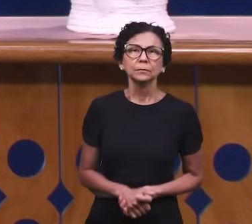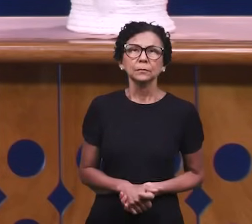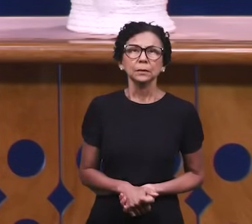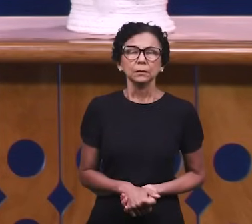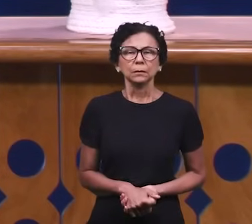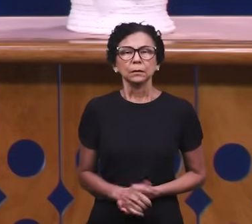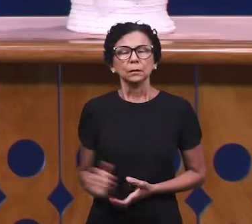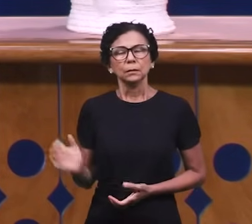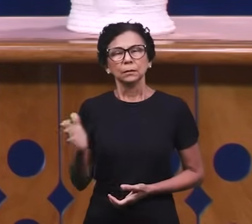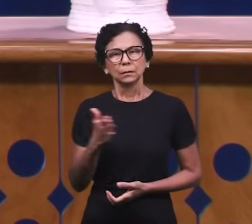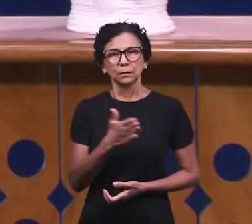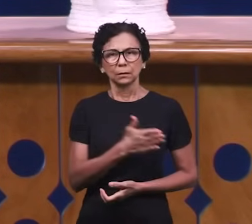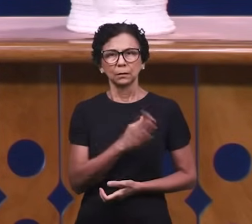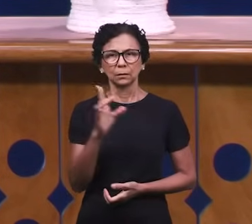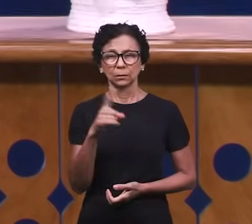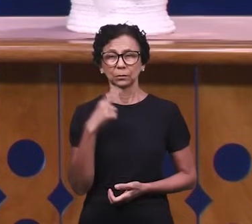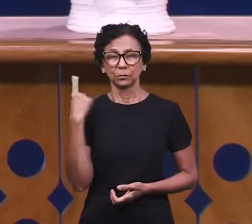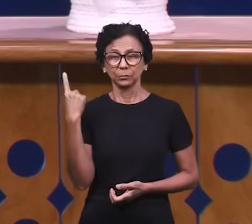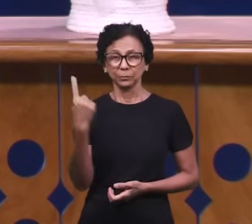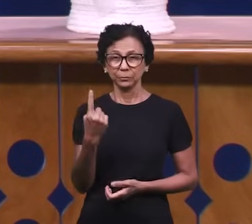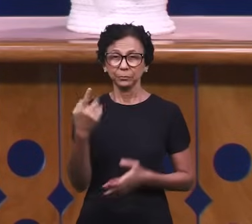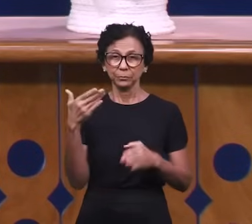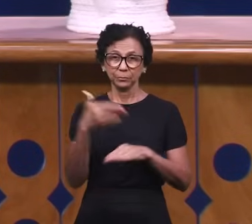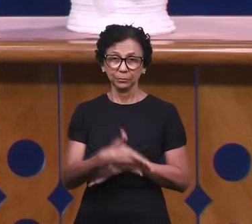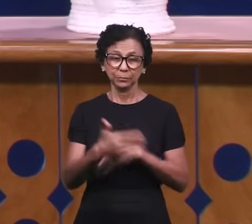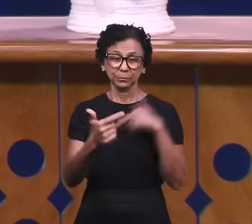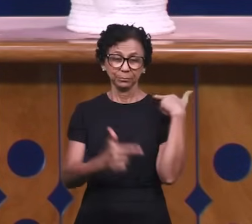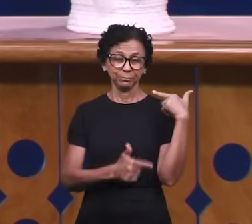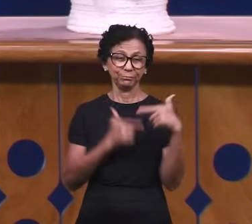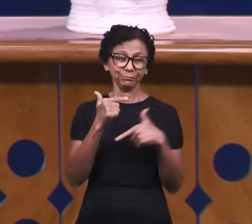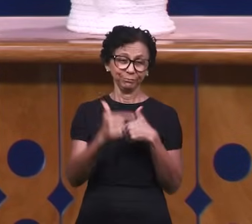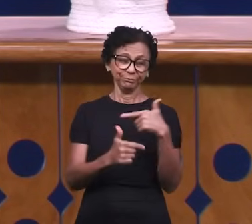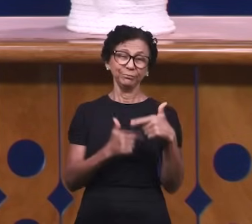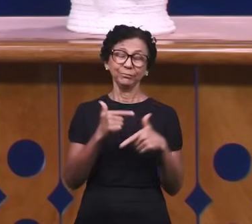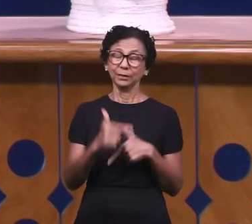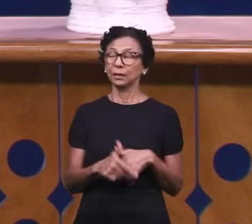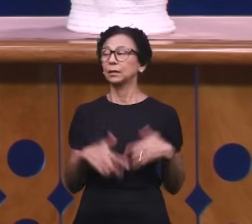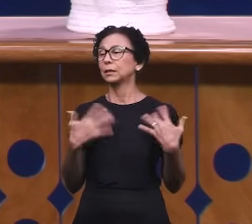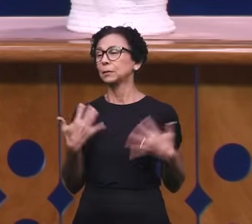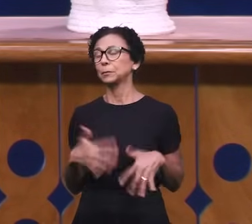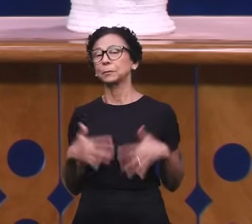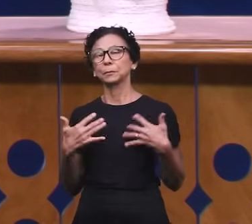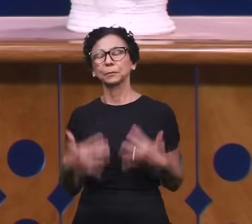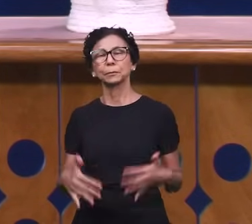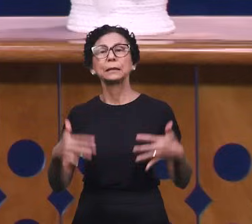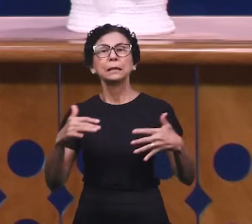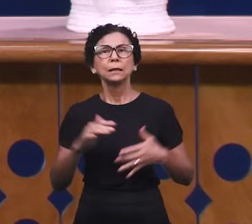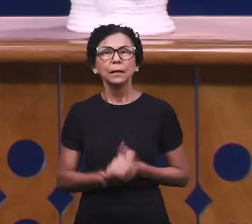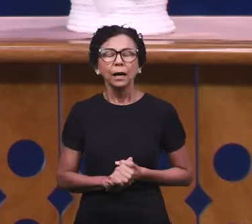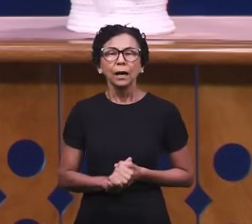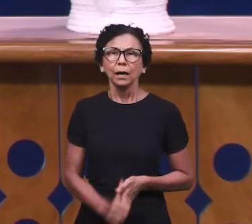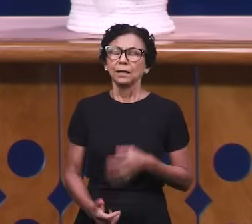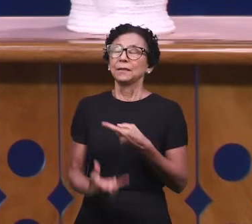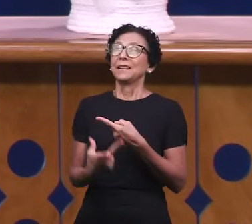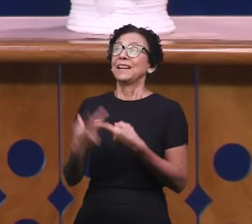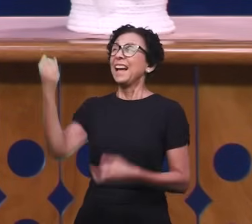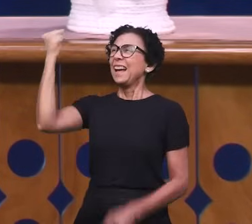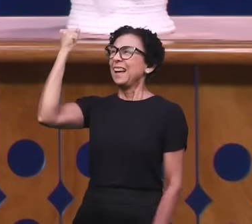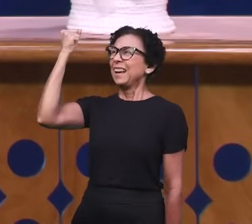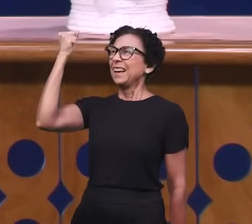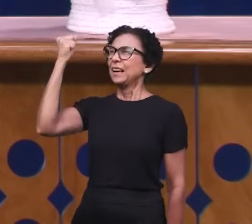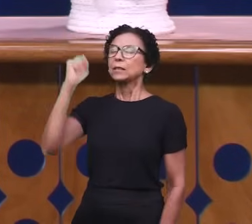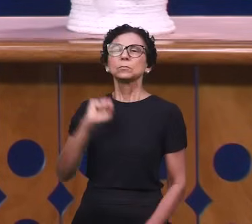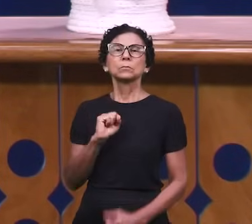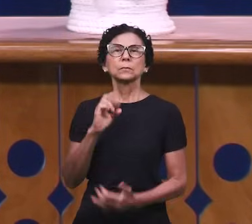aconteceu quando nós entramos em lutas, o irmão ou a irmã, o servo, ele entra na luta, aquela, aquele momento de aflição, aí ele